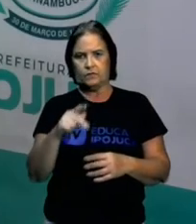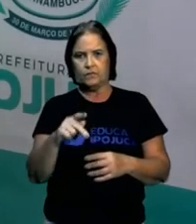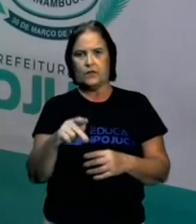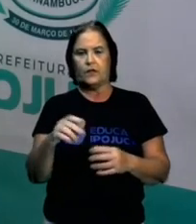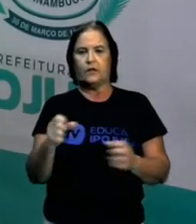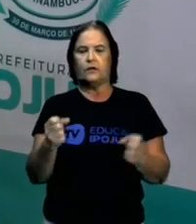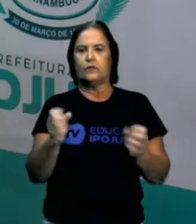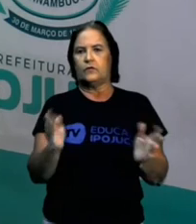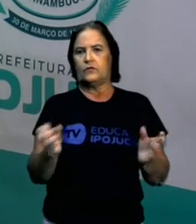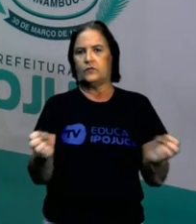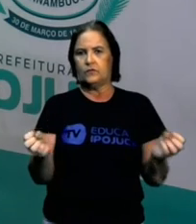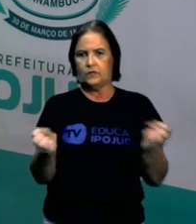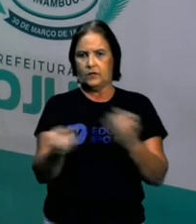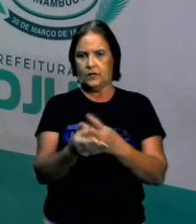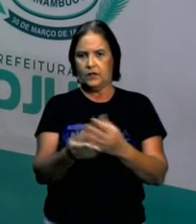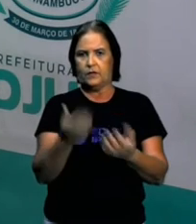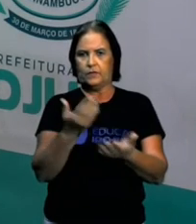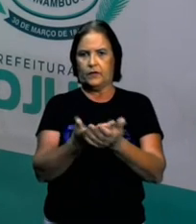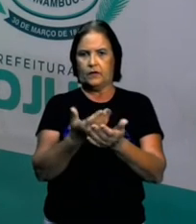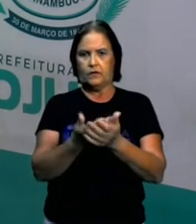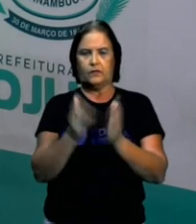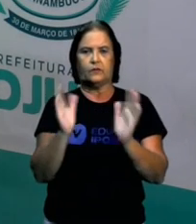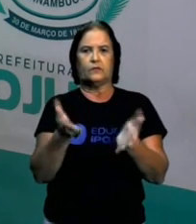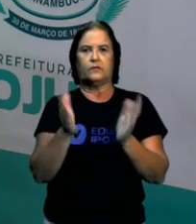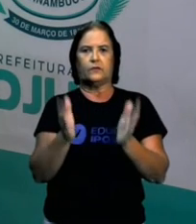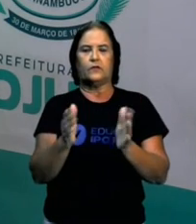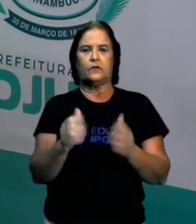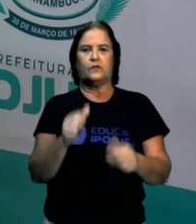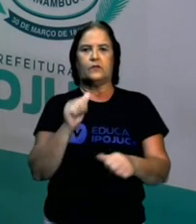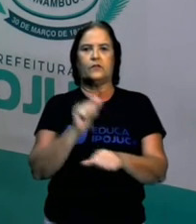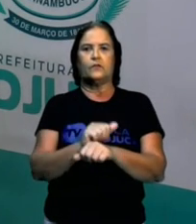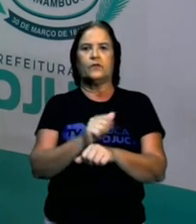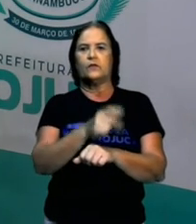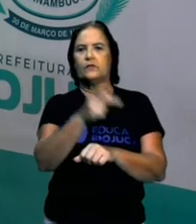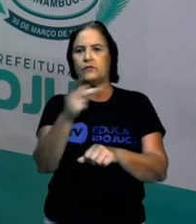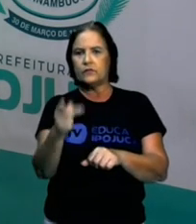isso, nós encerramos a nossa aula de hoje. Eu